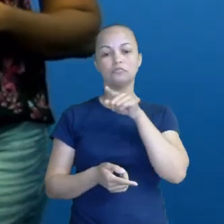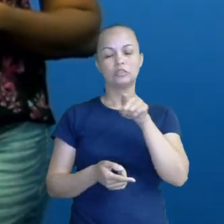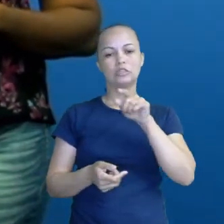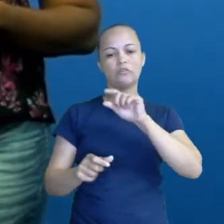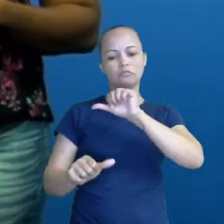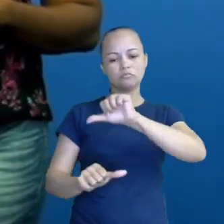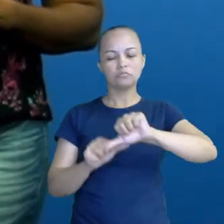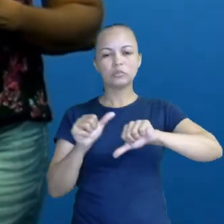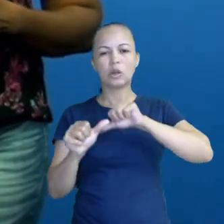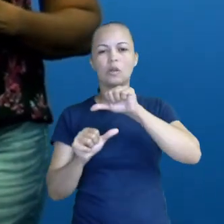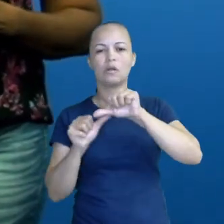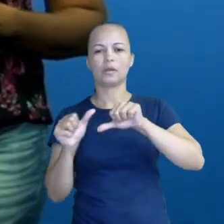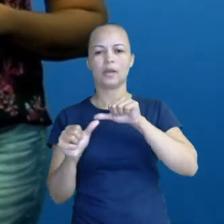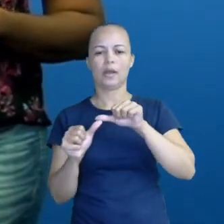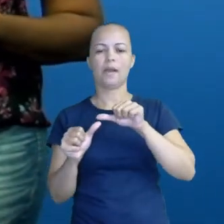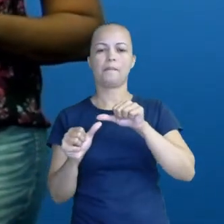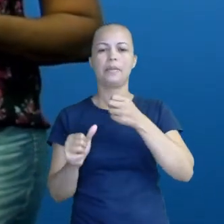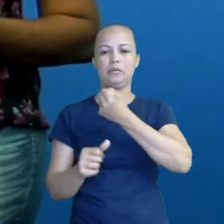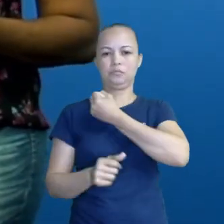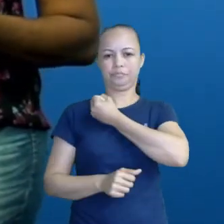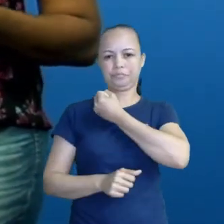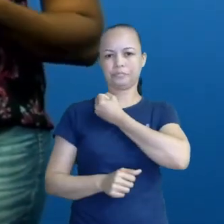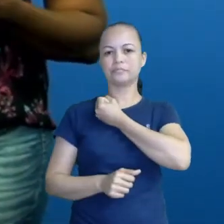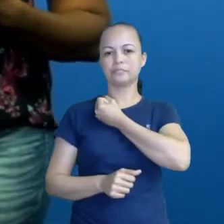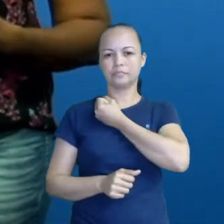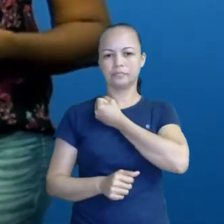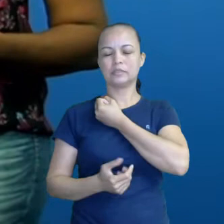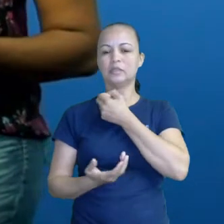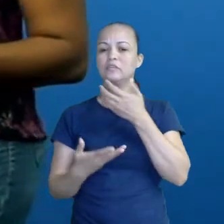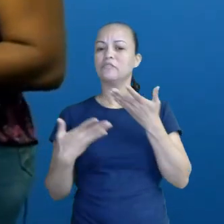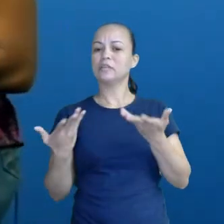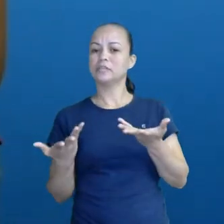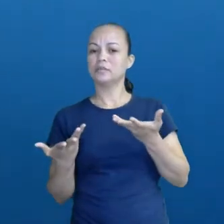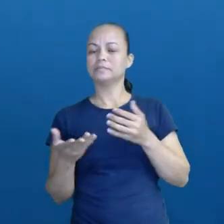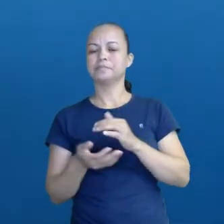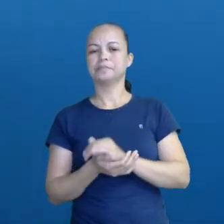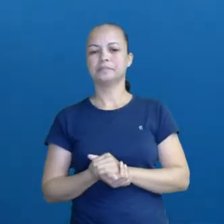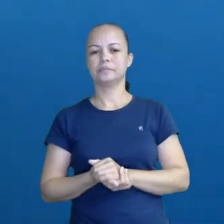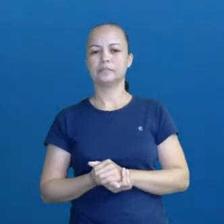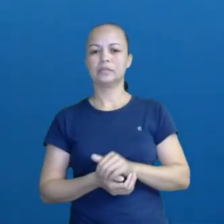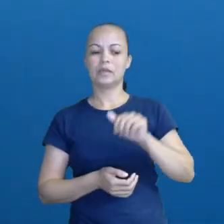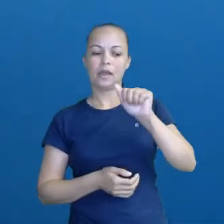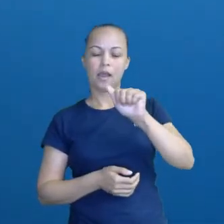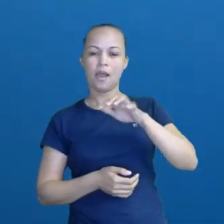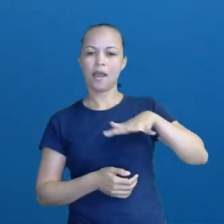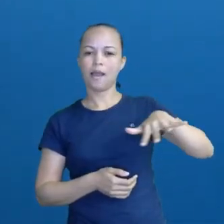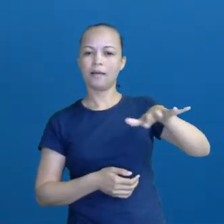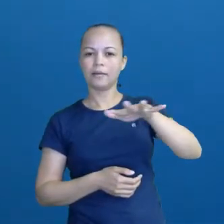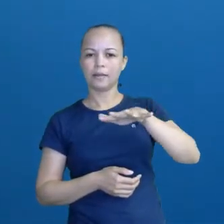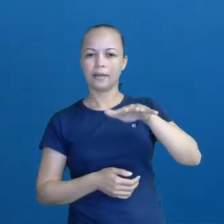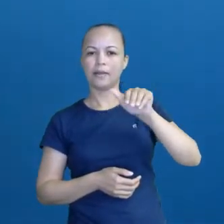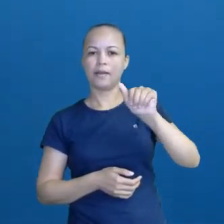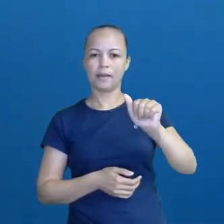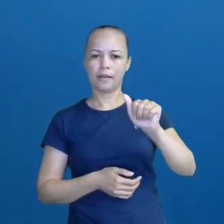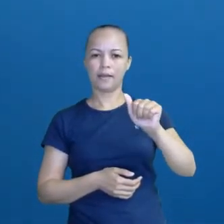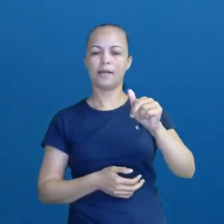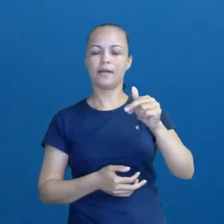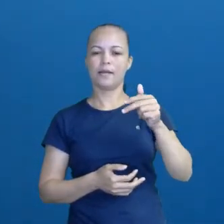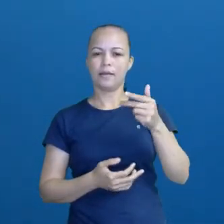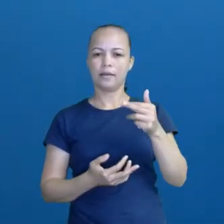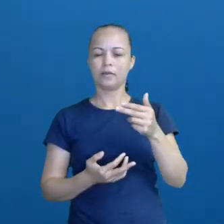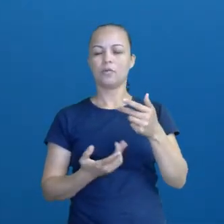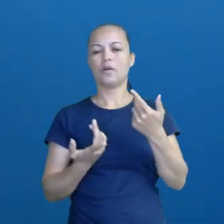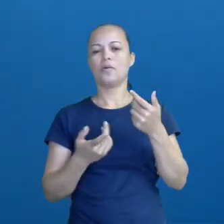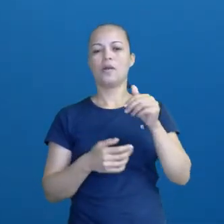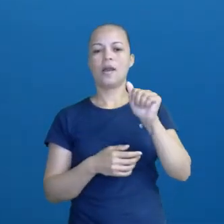substituir pelo numeral que vai ser quanto a área né do